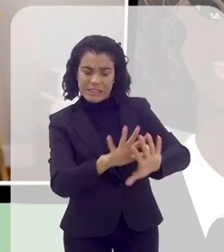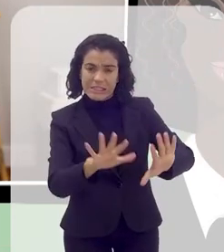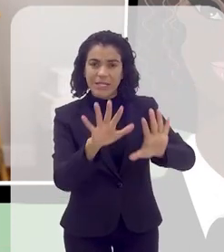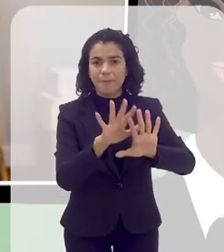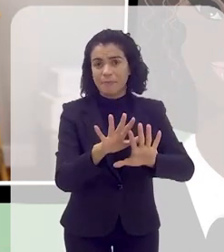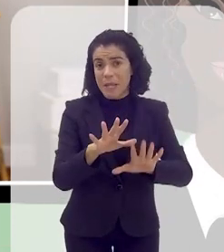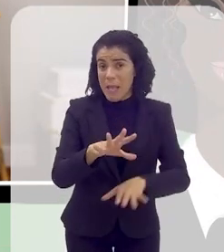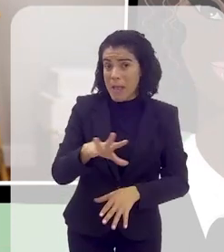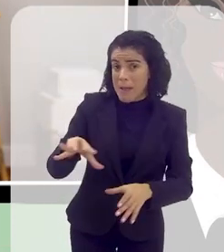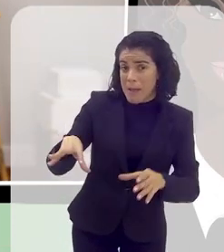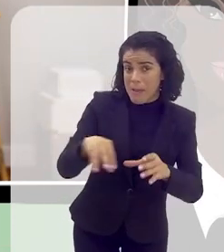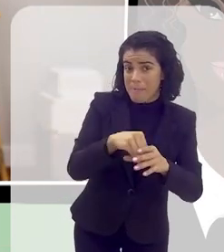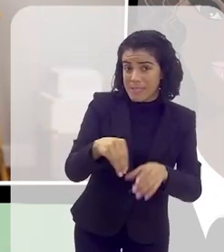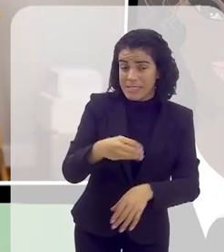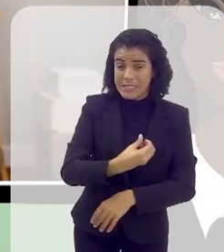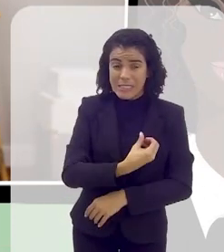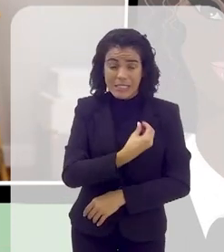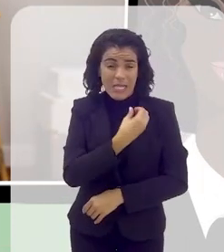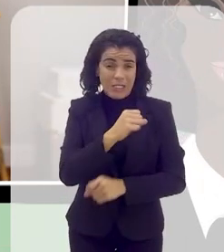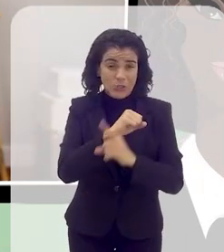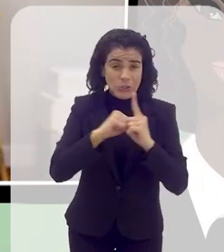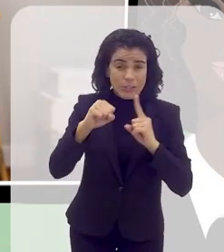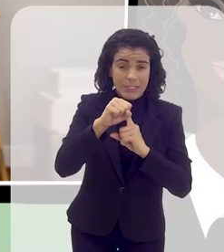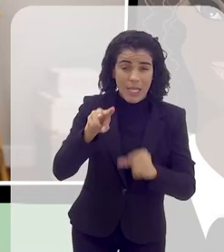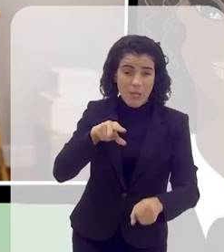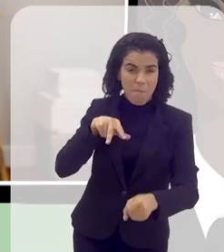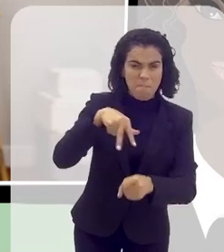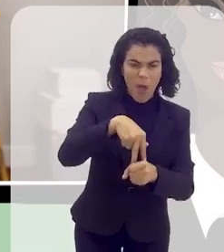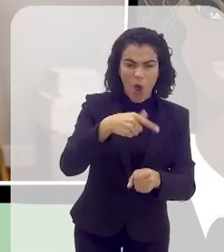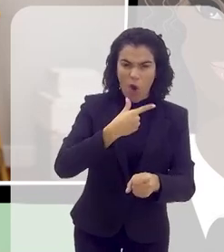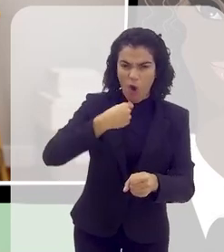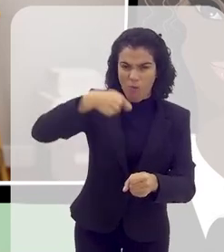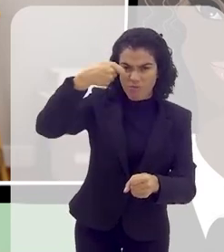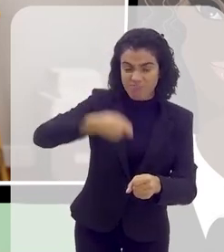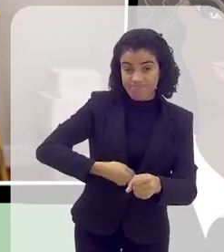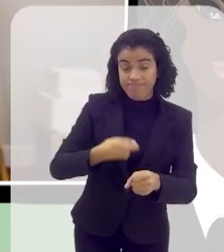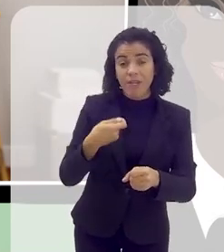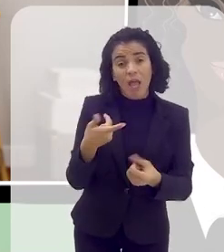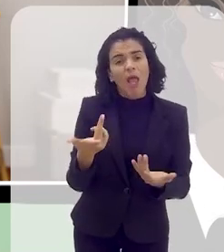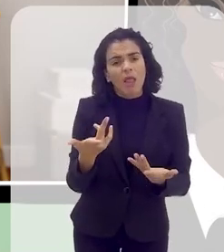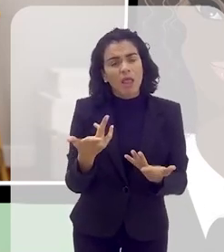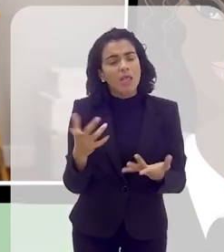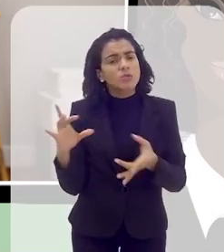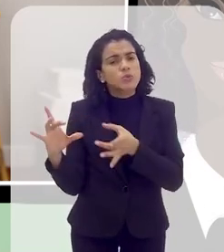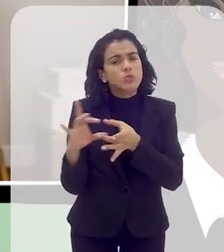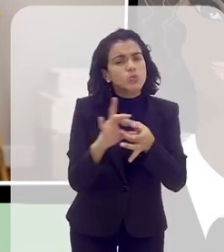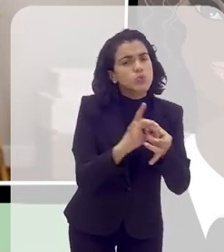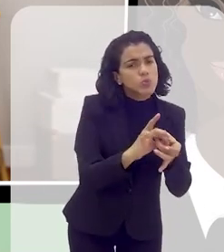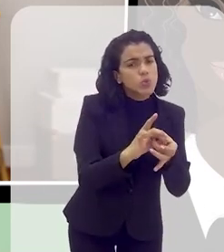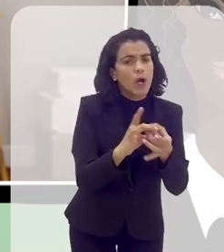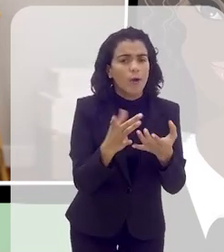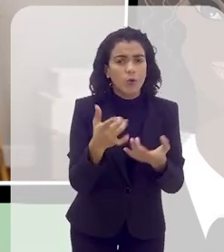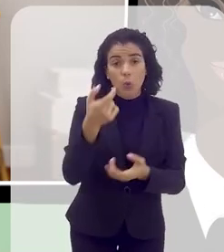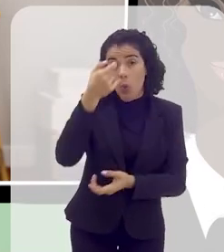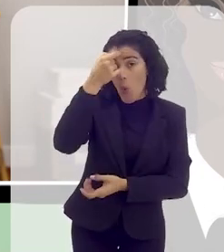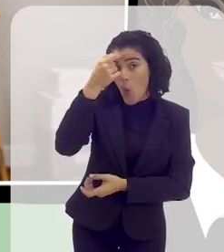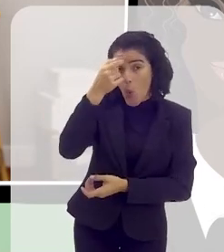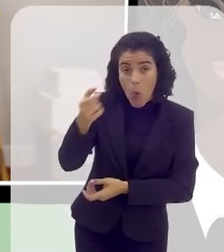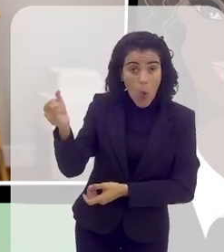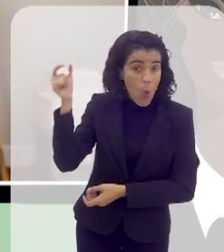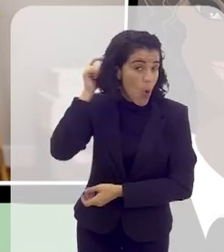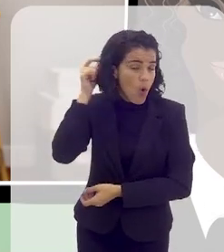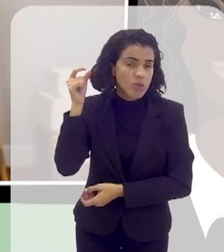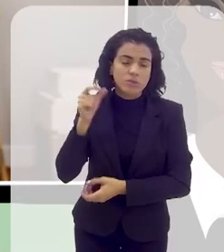na... talvez na nossa sociedade patriarcal, nos contos de fadas, até que ponto isso entra no